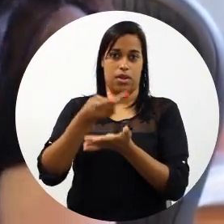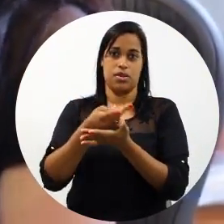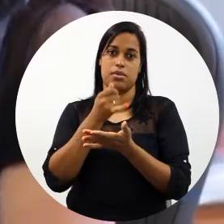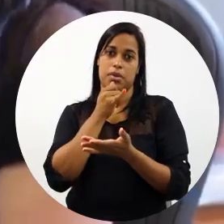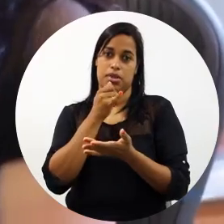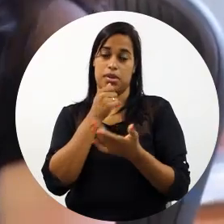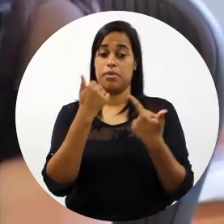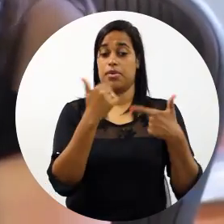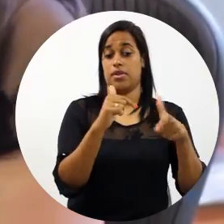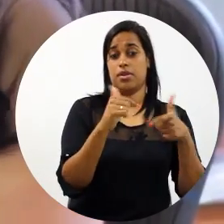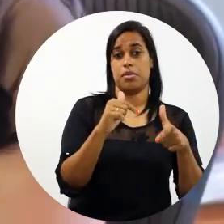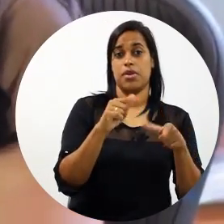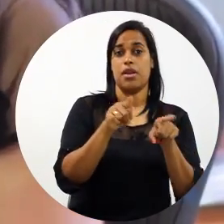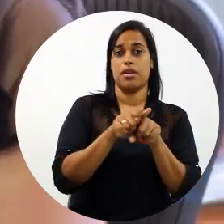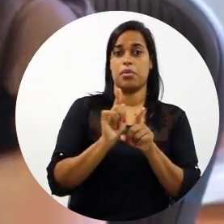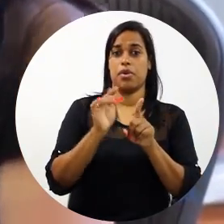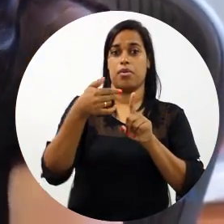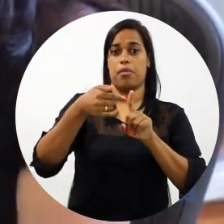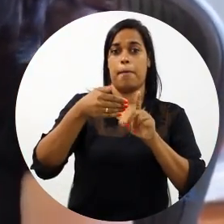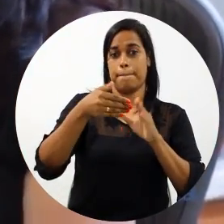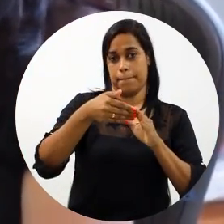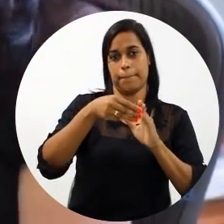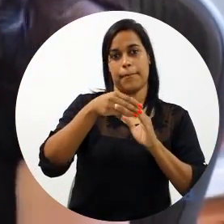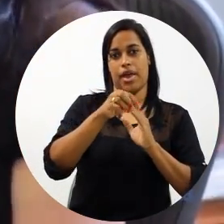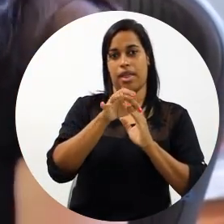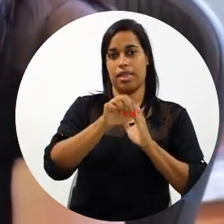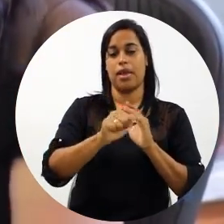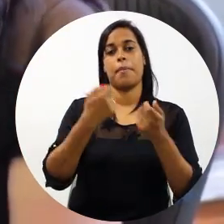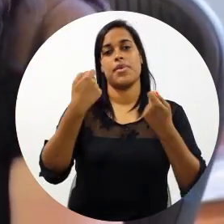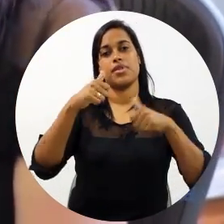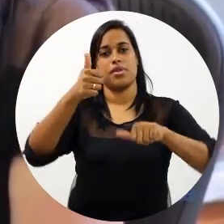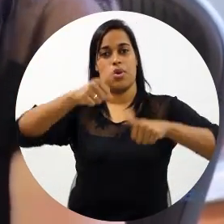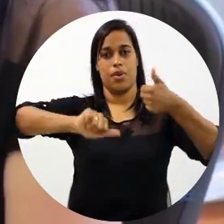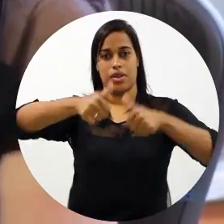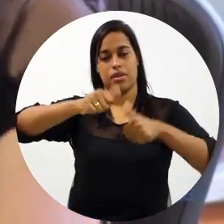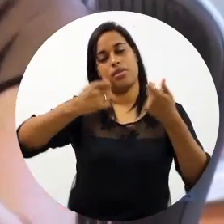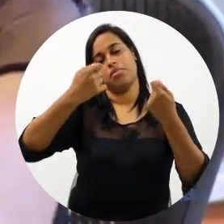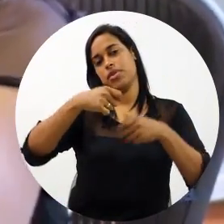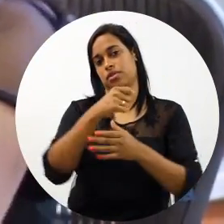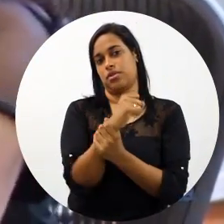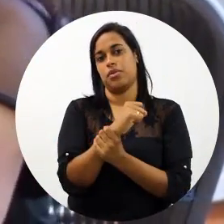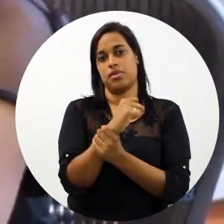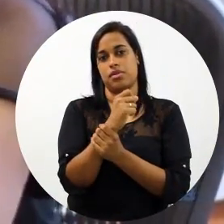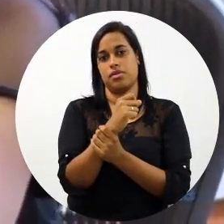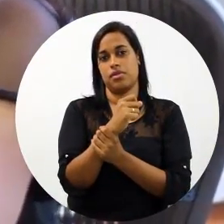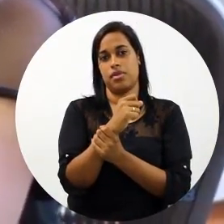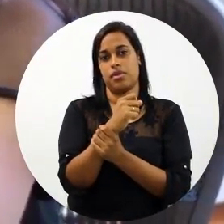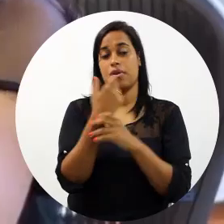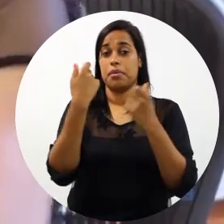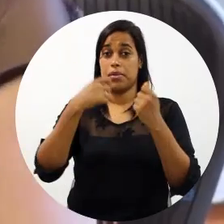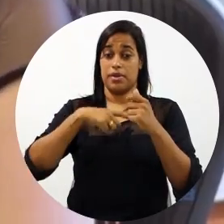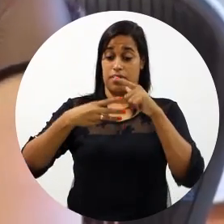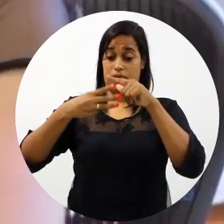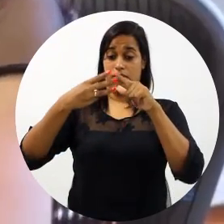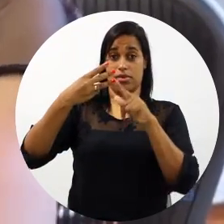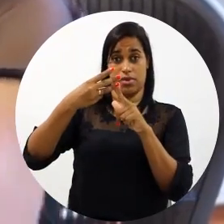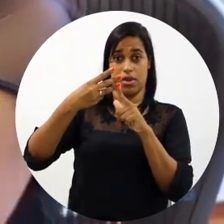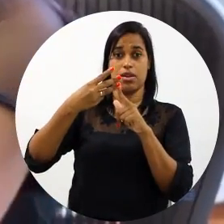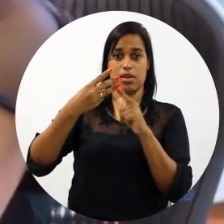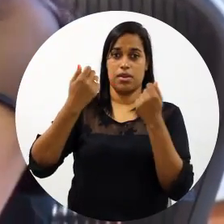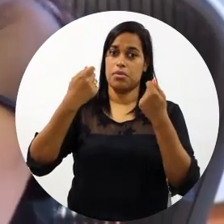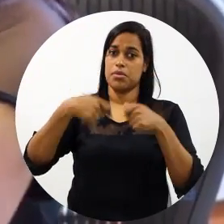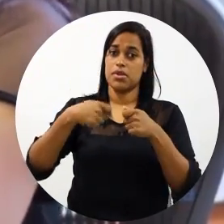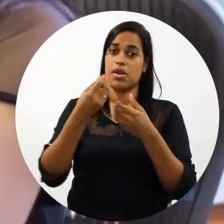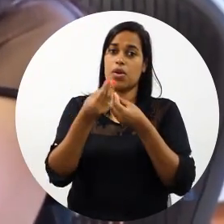é para trabalhar e para bater meta? Mas tem que fazer isso com qualidade e com segurança. Esse tripé, ele vai